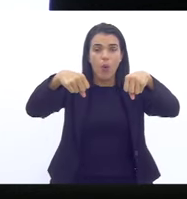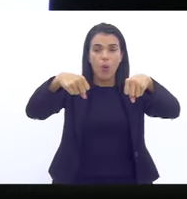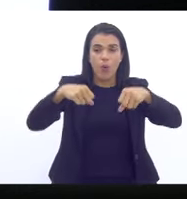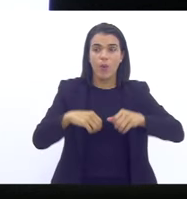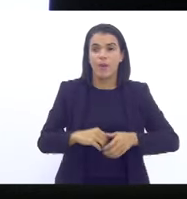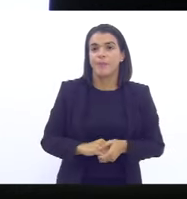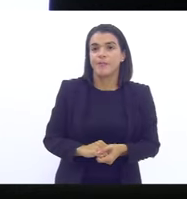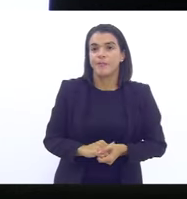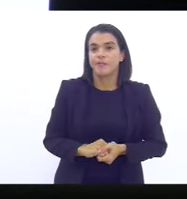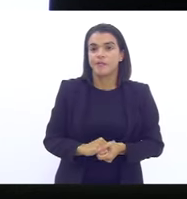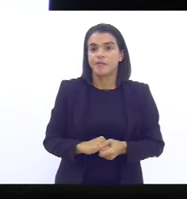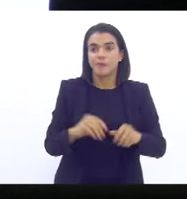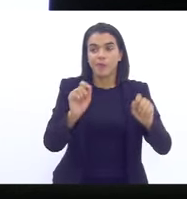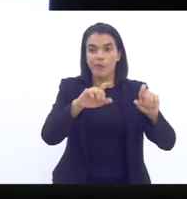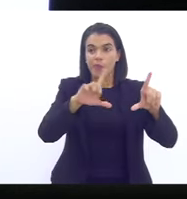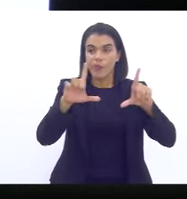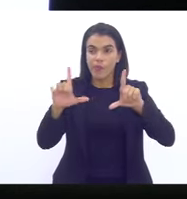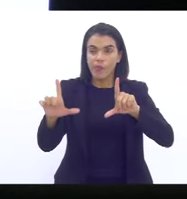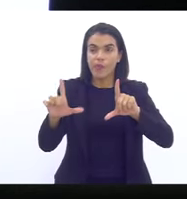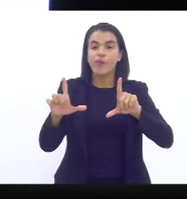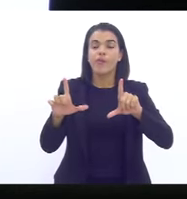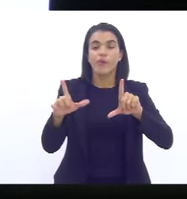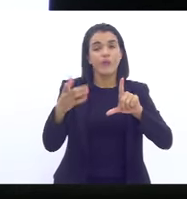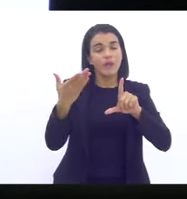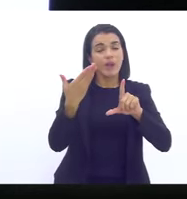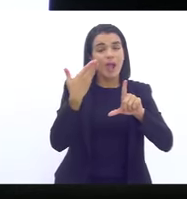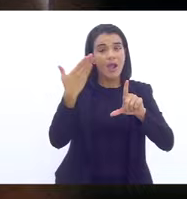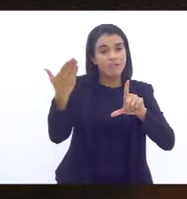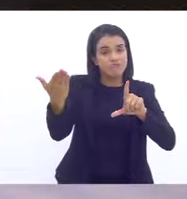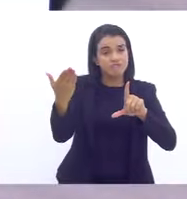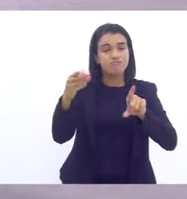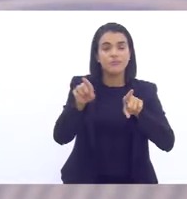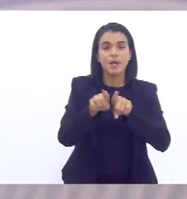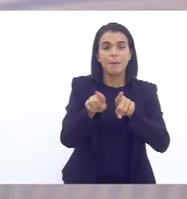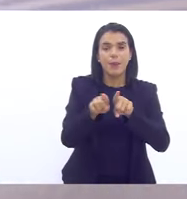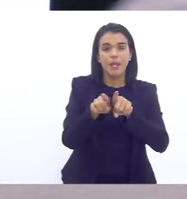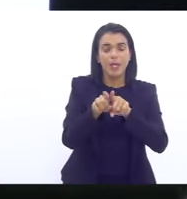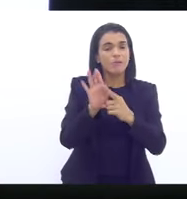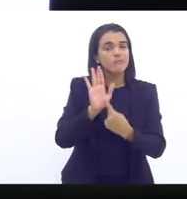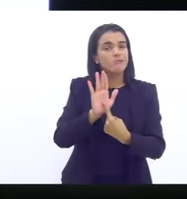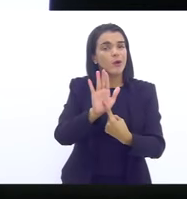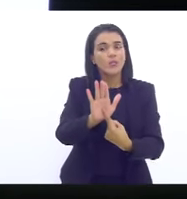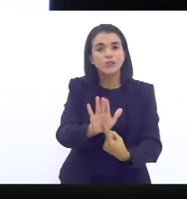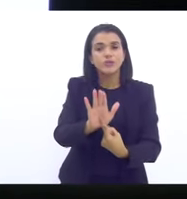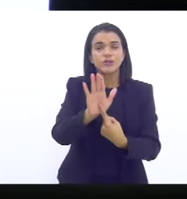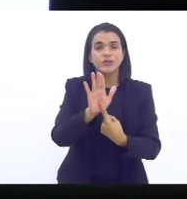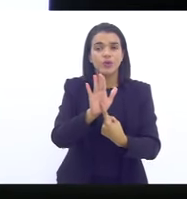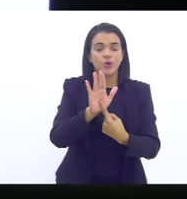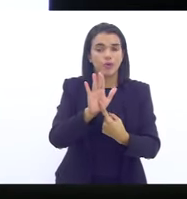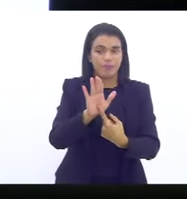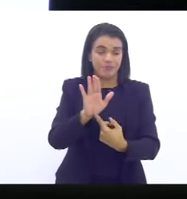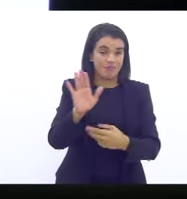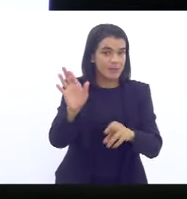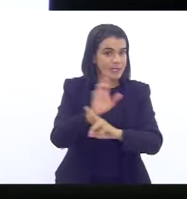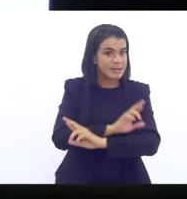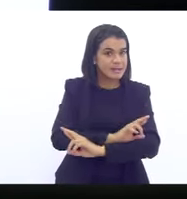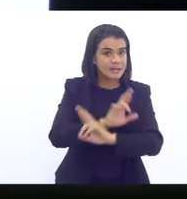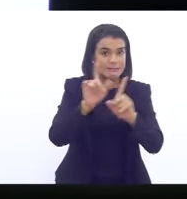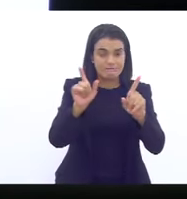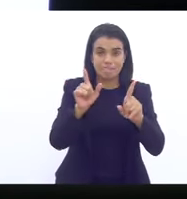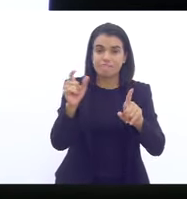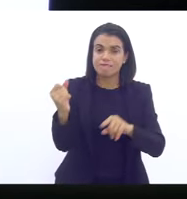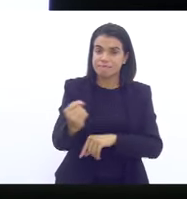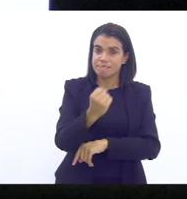Próximo slide. Aqui também demonstro demonstro que é um evento atípico e